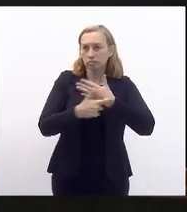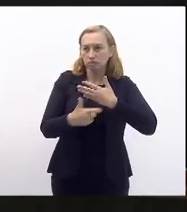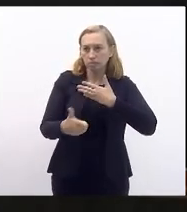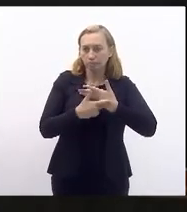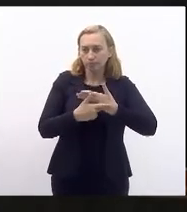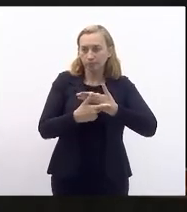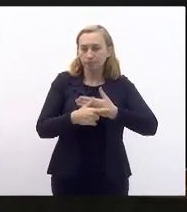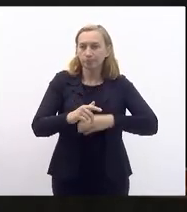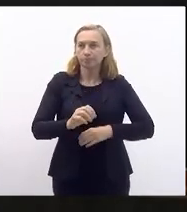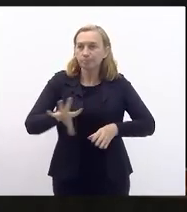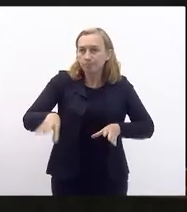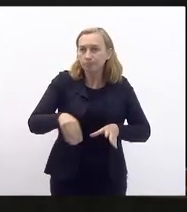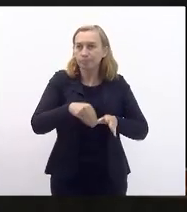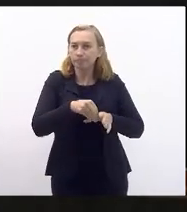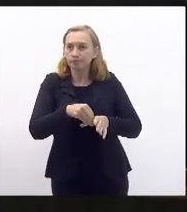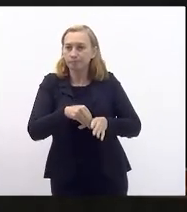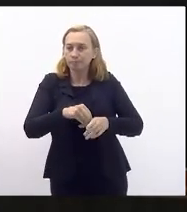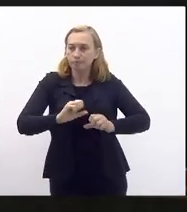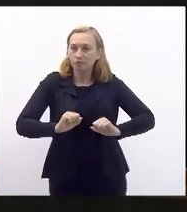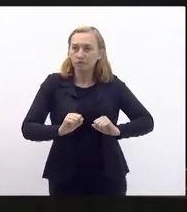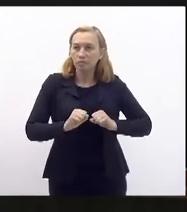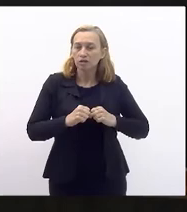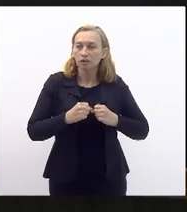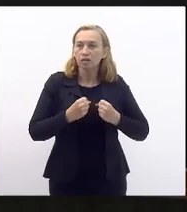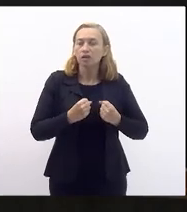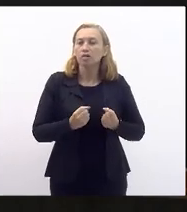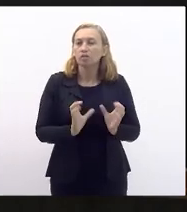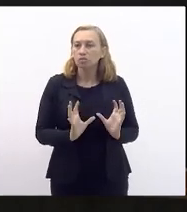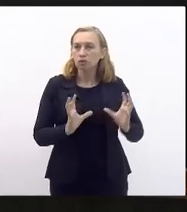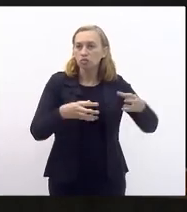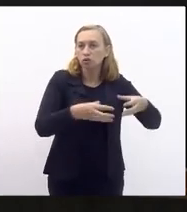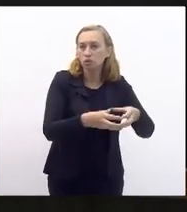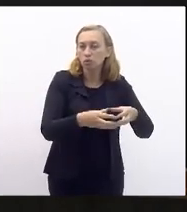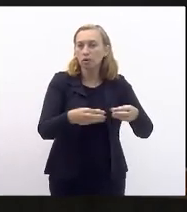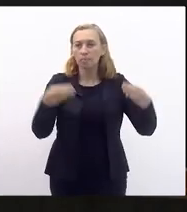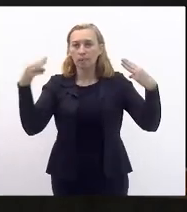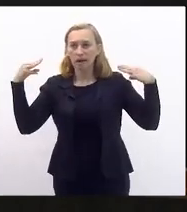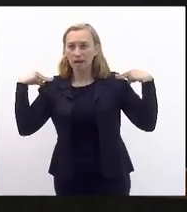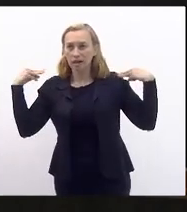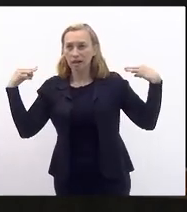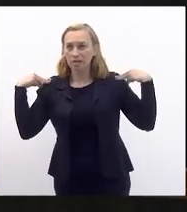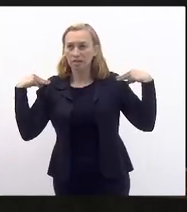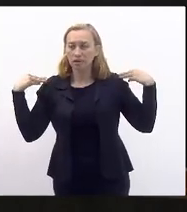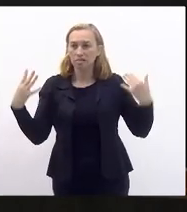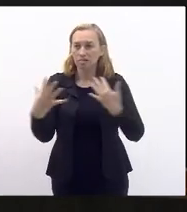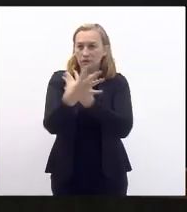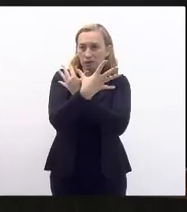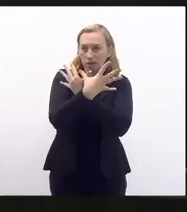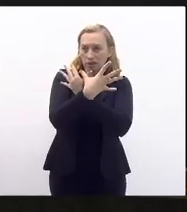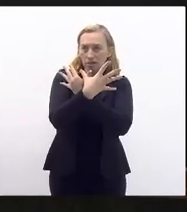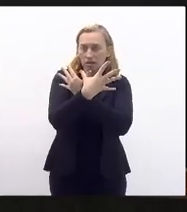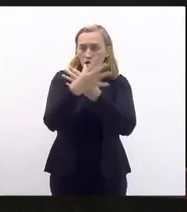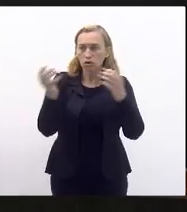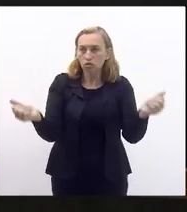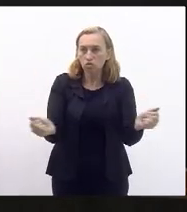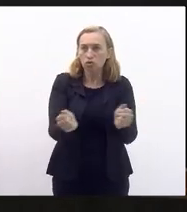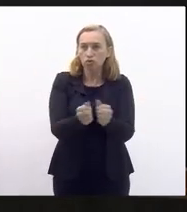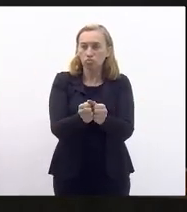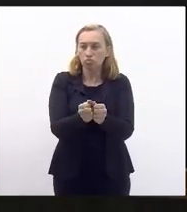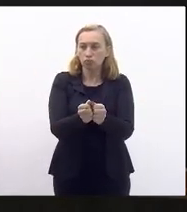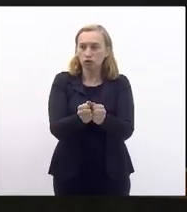com integração com as forças com irmãs a Marinha do Brasil EA Força Aérea Brasileira